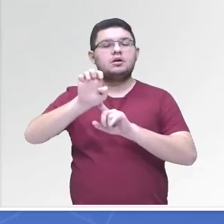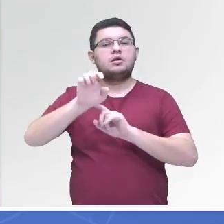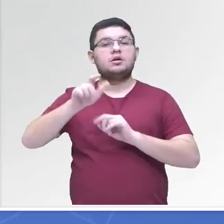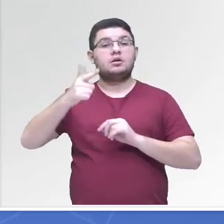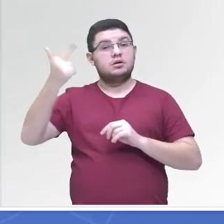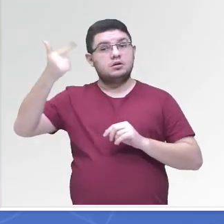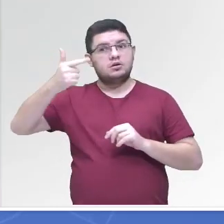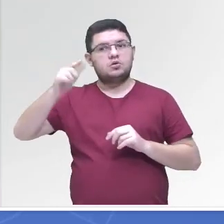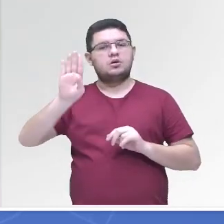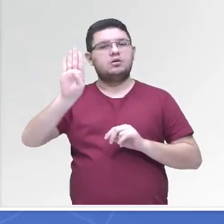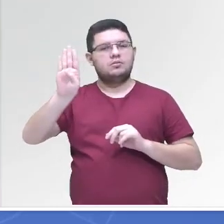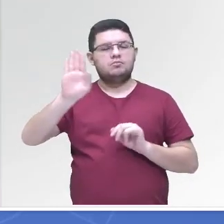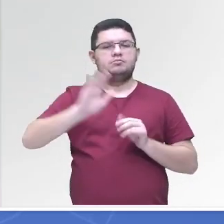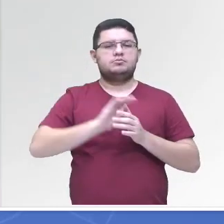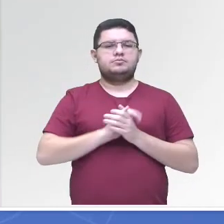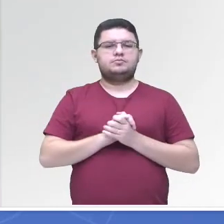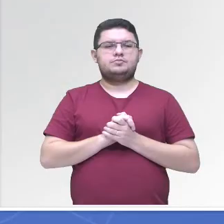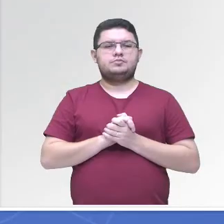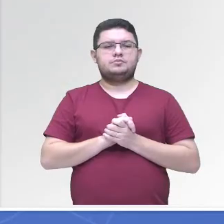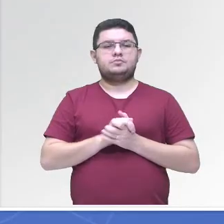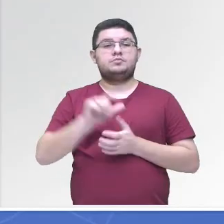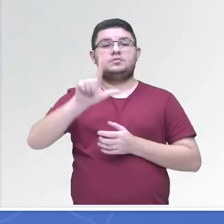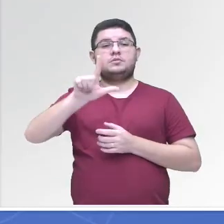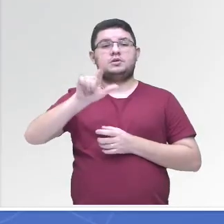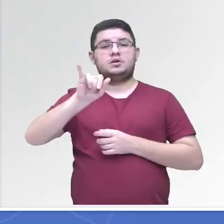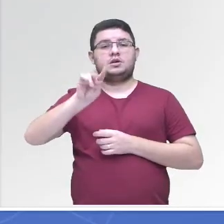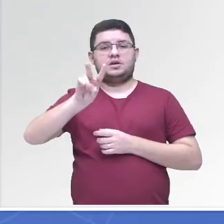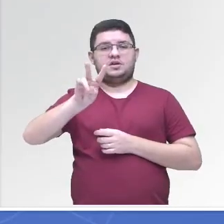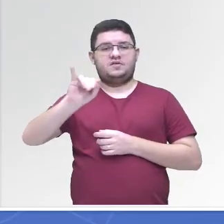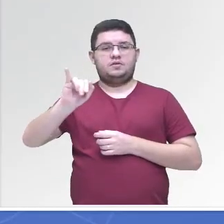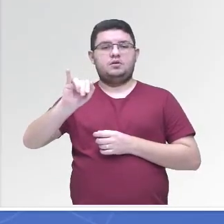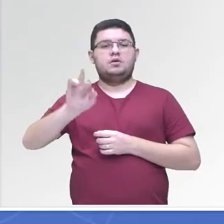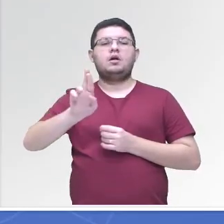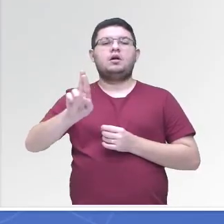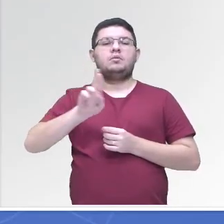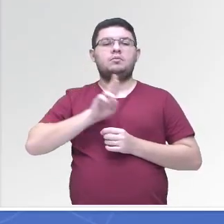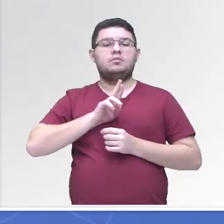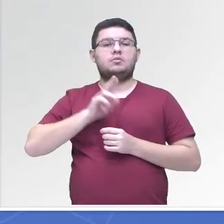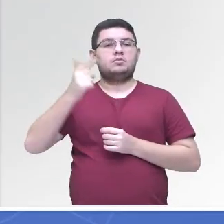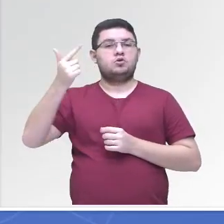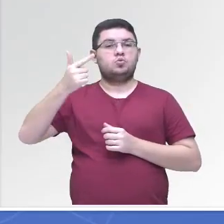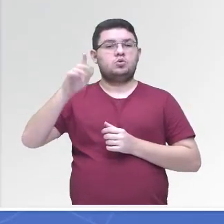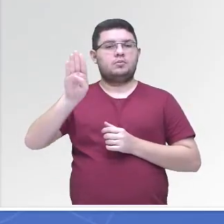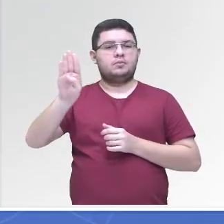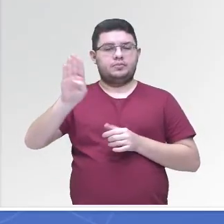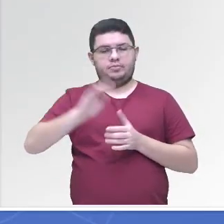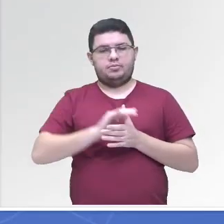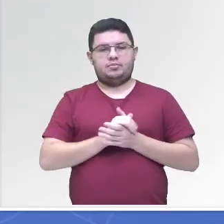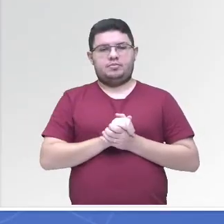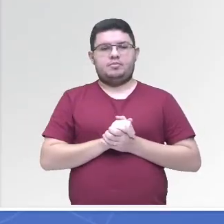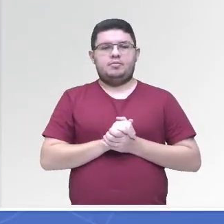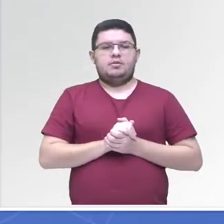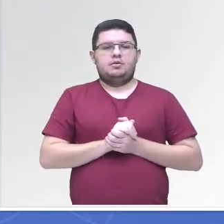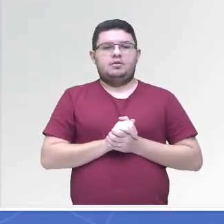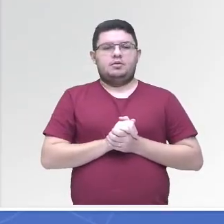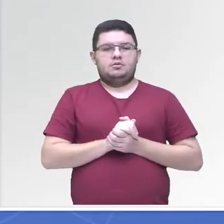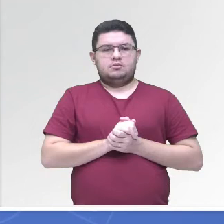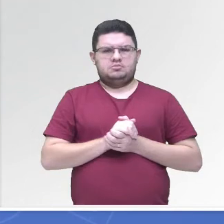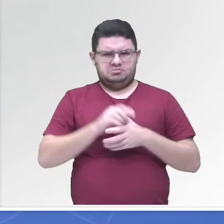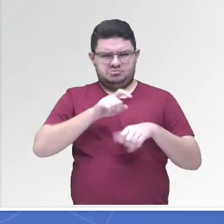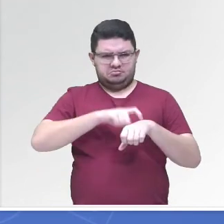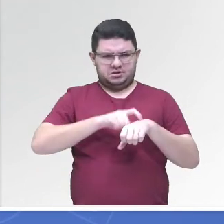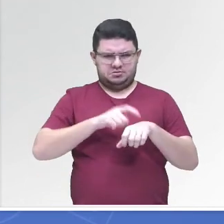B. Tem Liv, falou que a segunda é a letra B. O que mais? Temos mais? Dá tempo